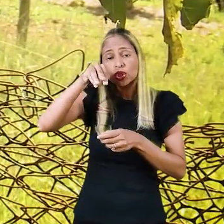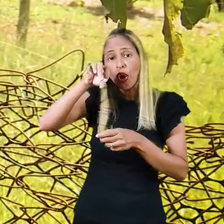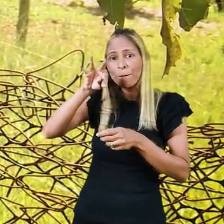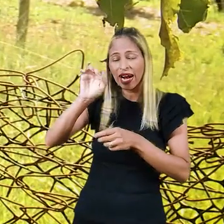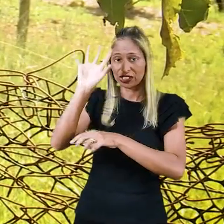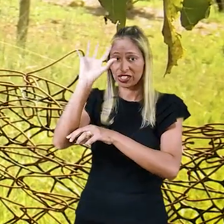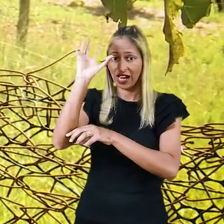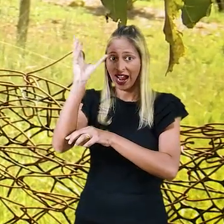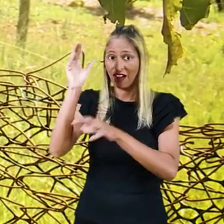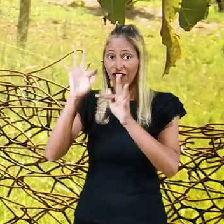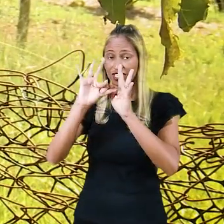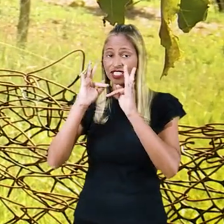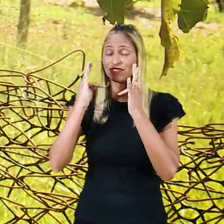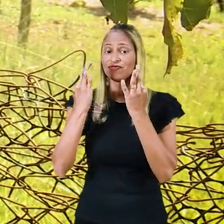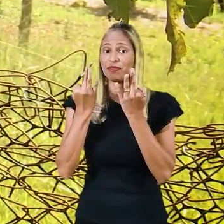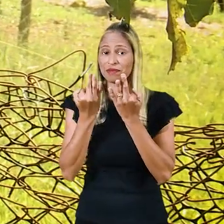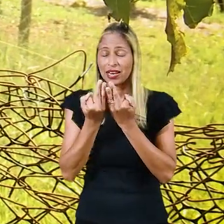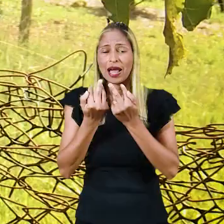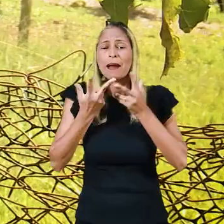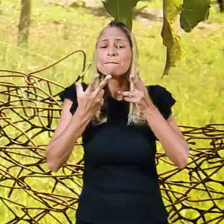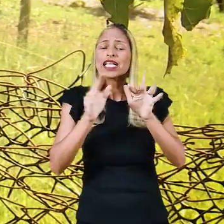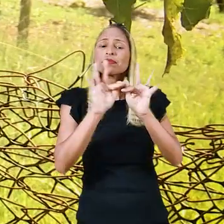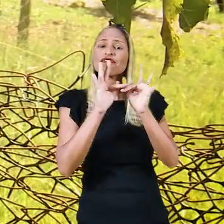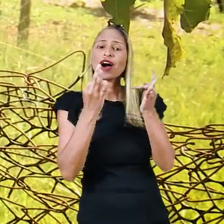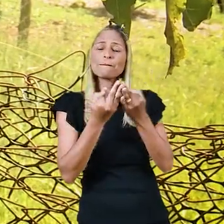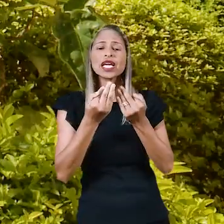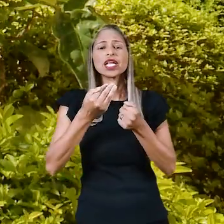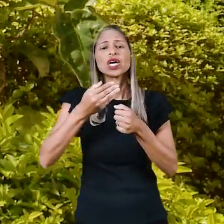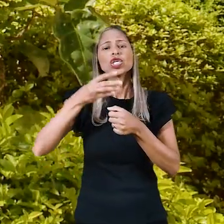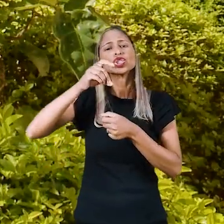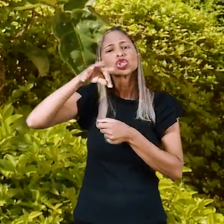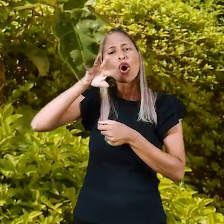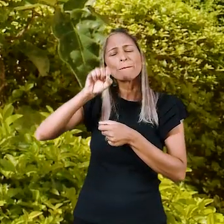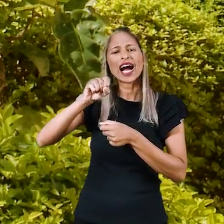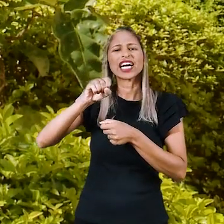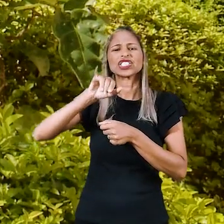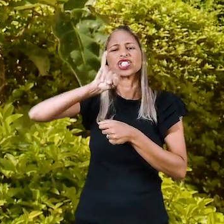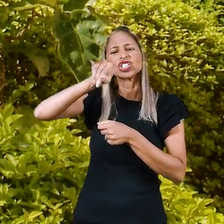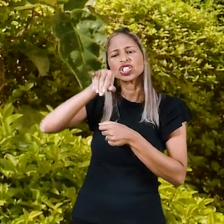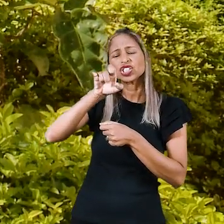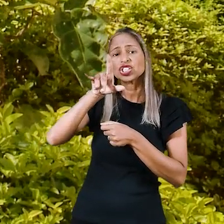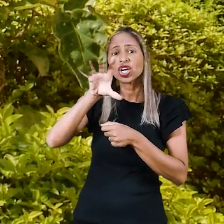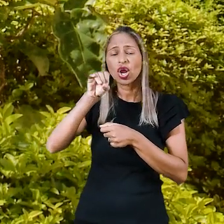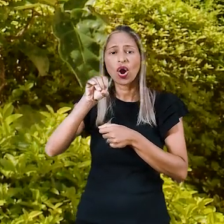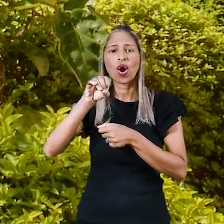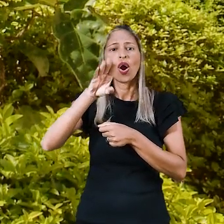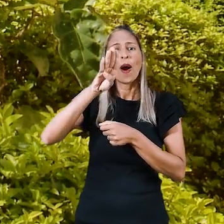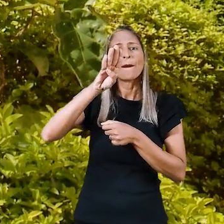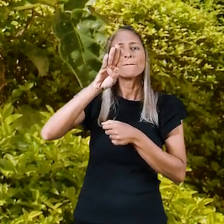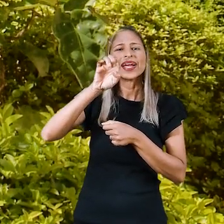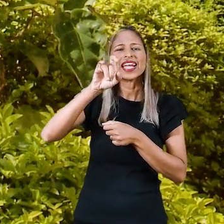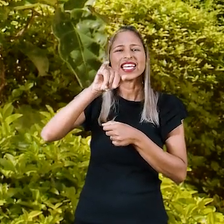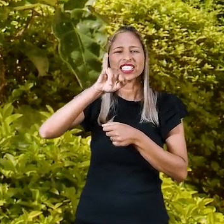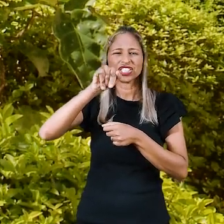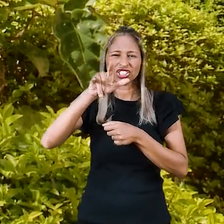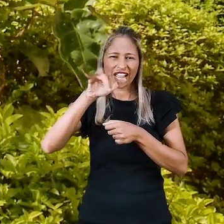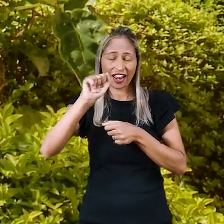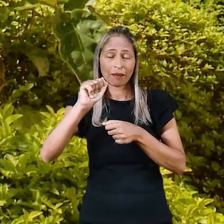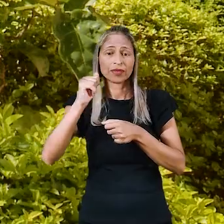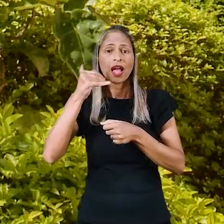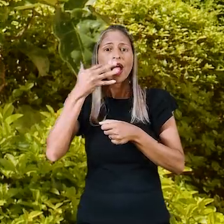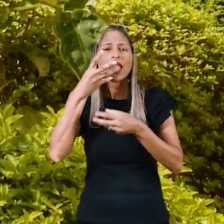de árvore é da família das solanáceas, a mesma família do tomate, do jiló, da berinjela, tá? Ele tem um